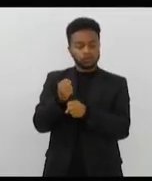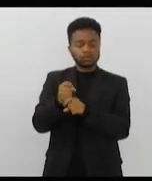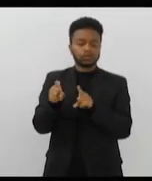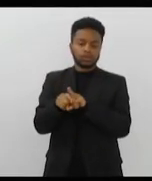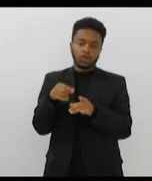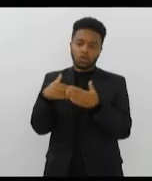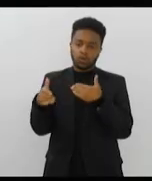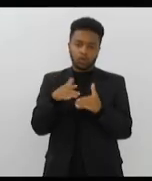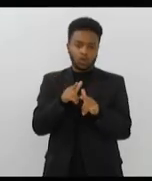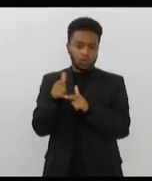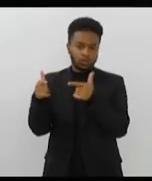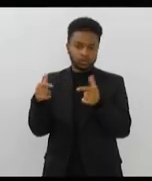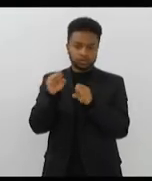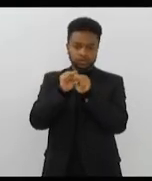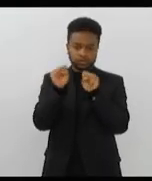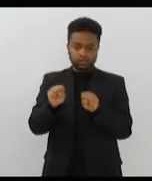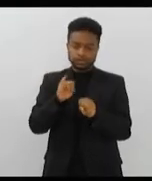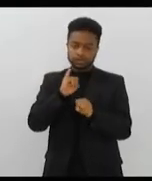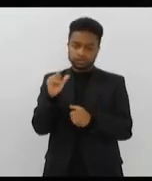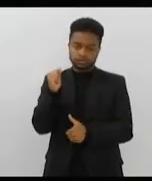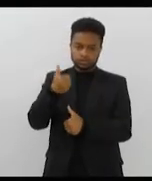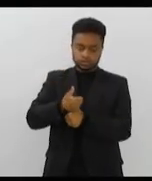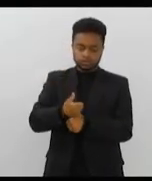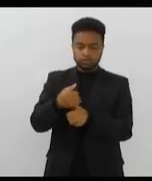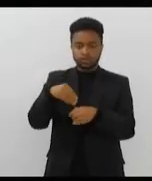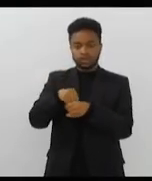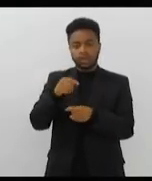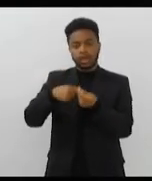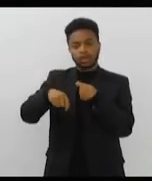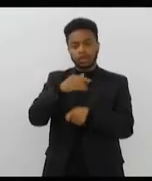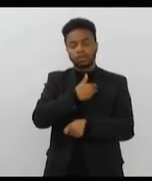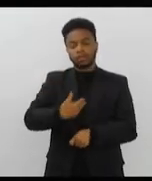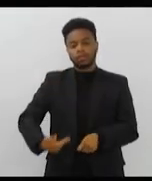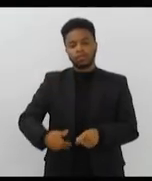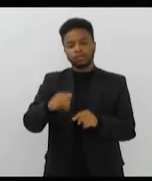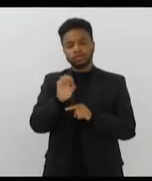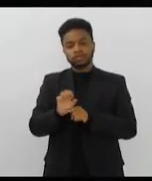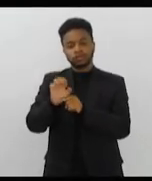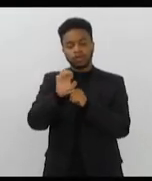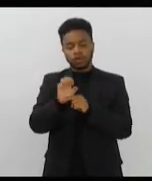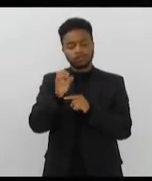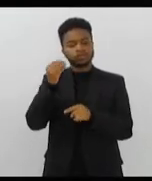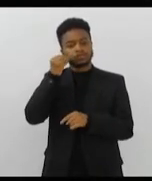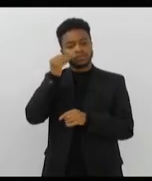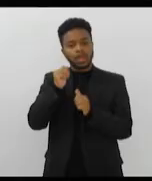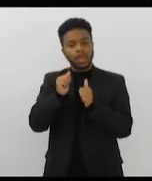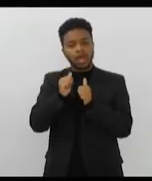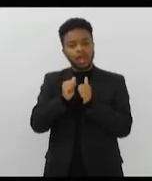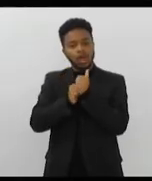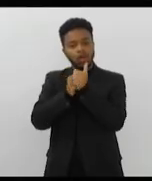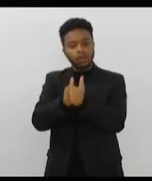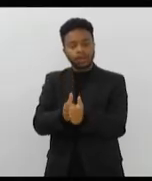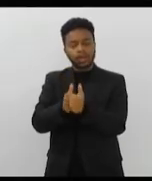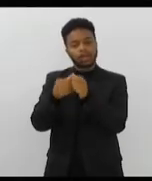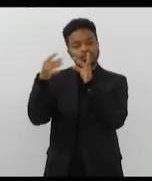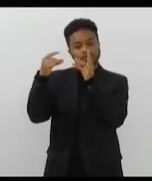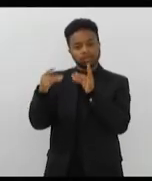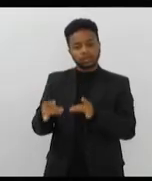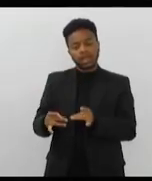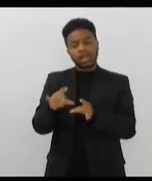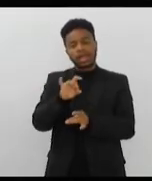sistema que venha a substituí-lo, no âmbito da administração pública estadual, para acompanhamento das emendas